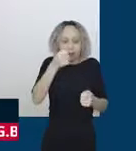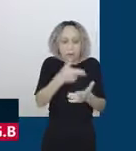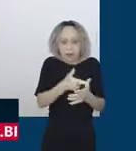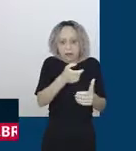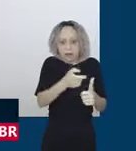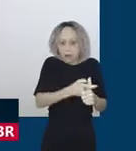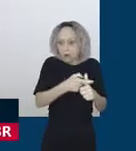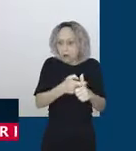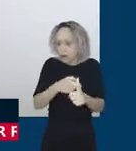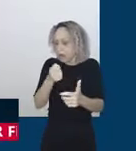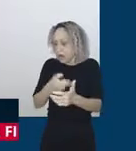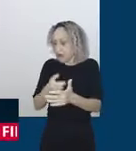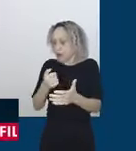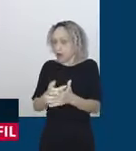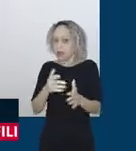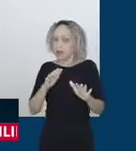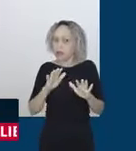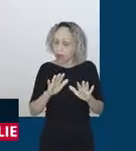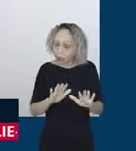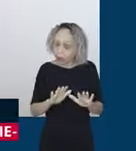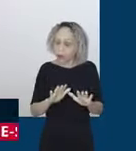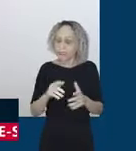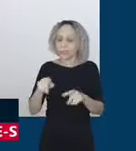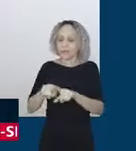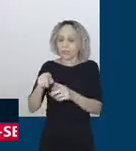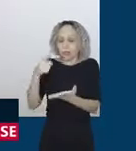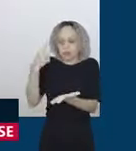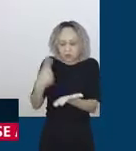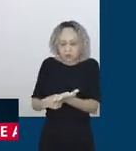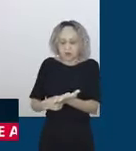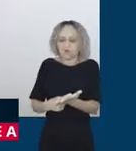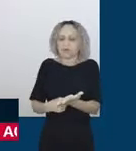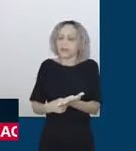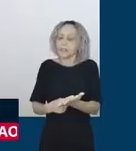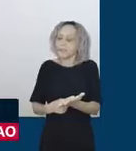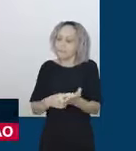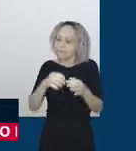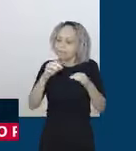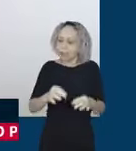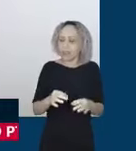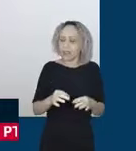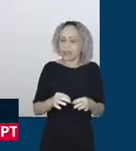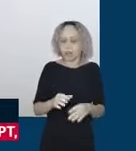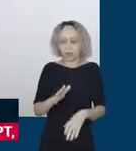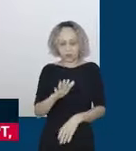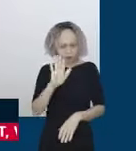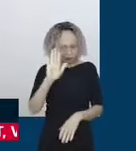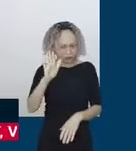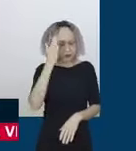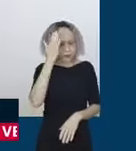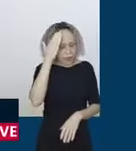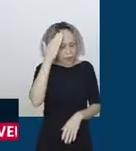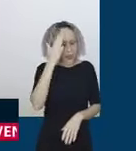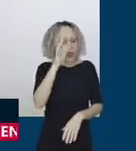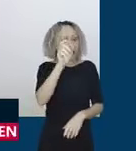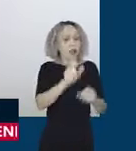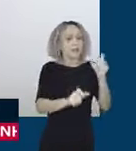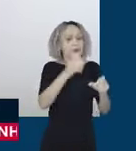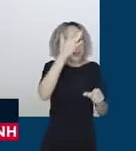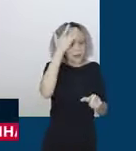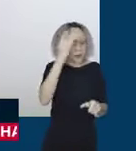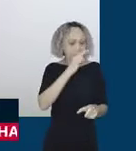enfim, e manter seus compromissos, que pode saber que quem ganha pouco é quem mais gosta de manter